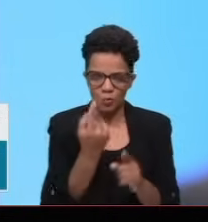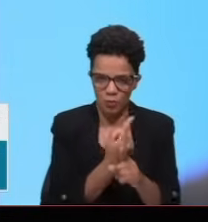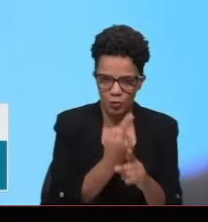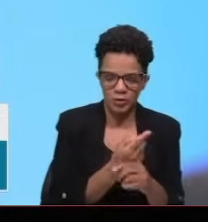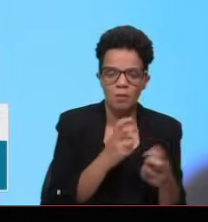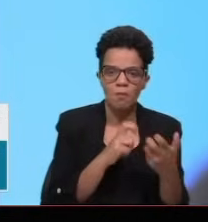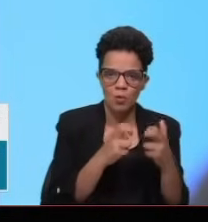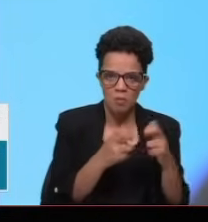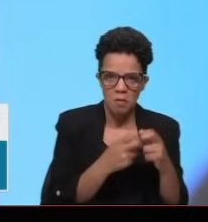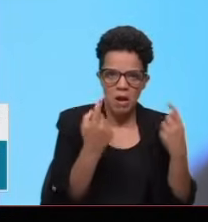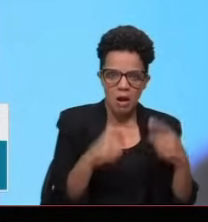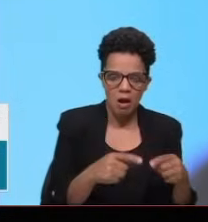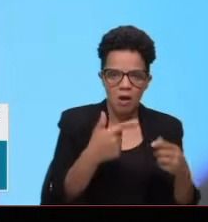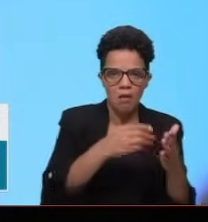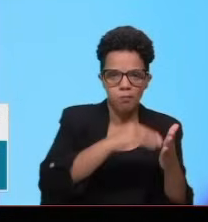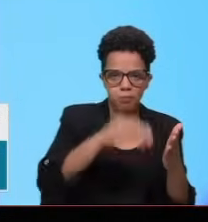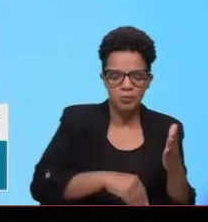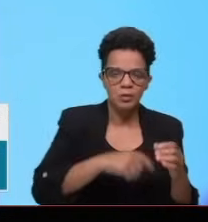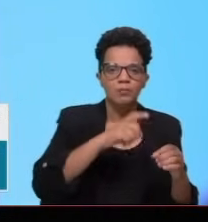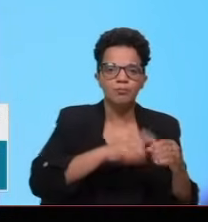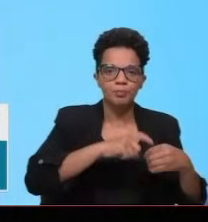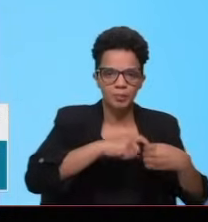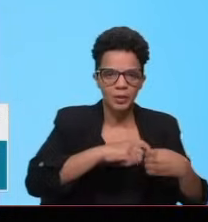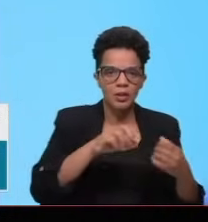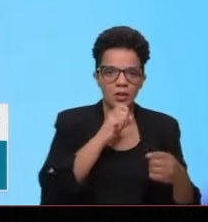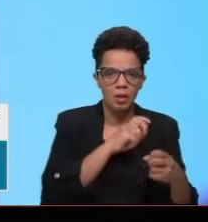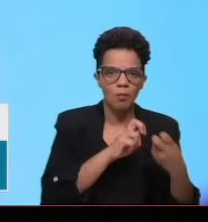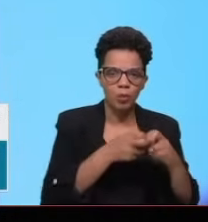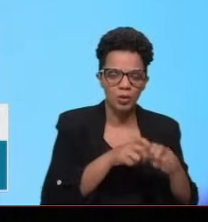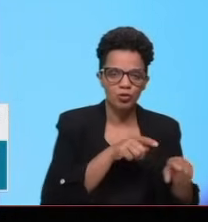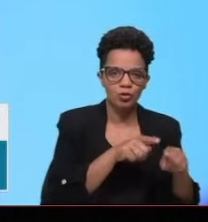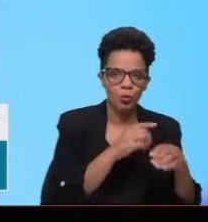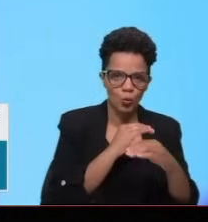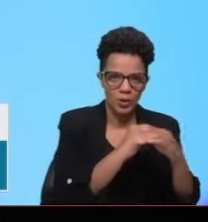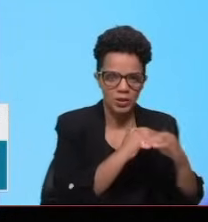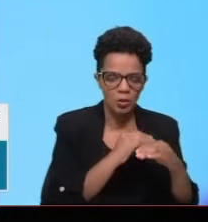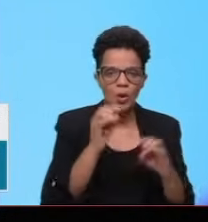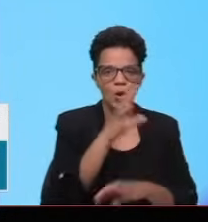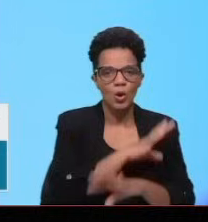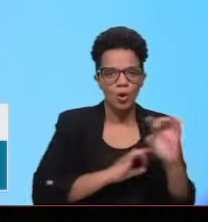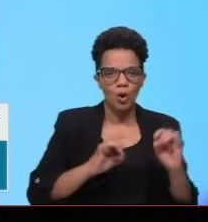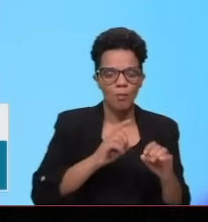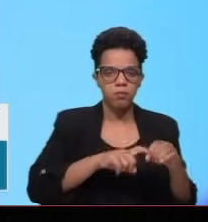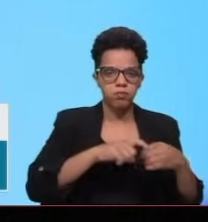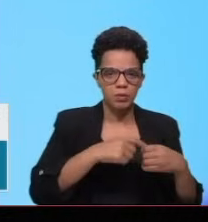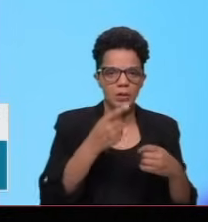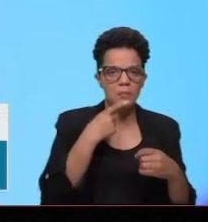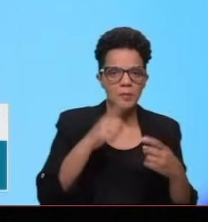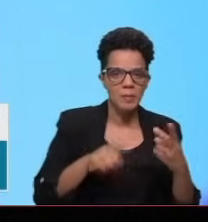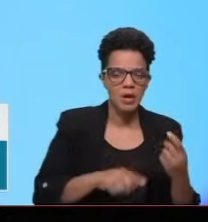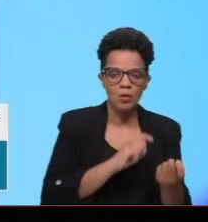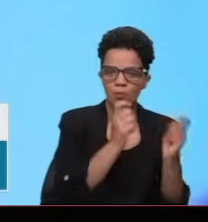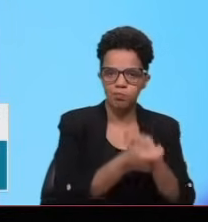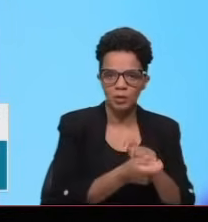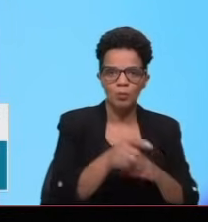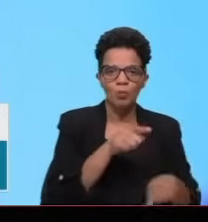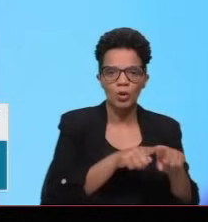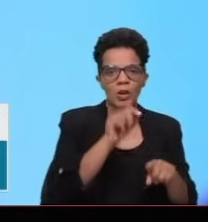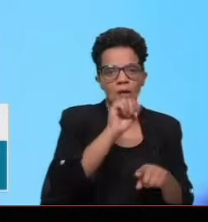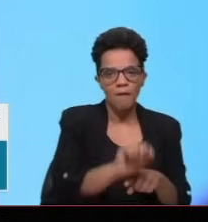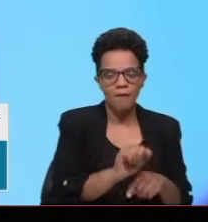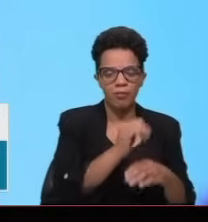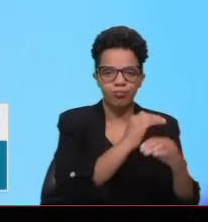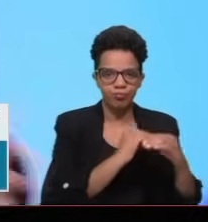há problemas tratados havendo alargamento coloca-se o problema das políticas de coesão a Europa já alargou várias vezes sem mudar o quadro das suas políticas de